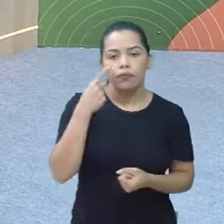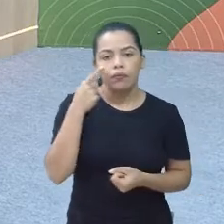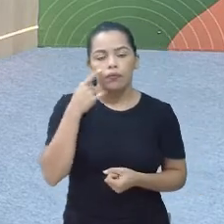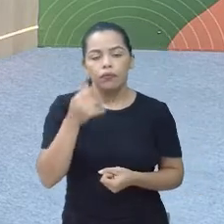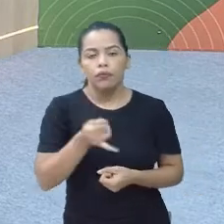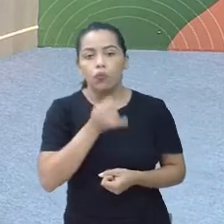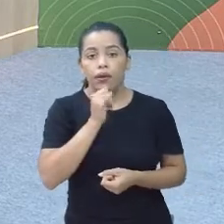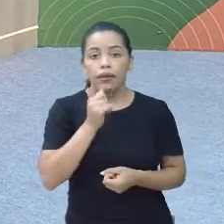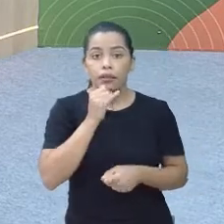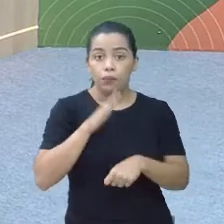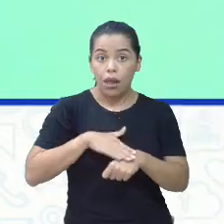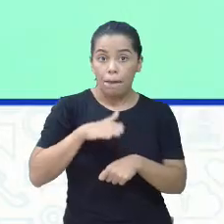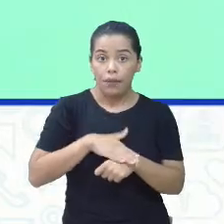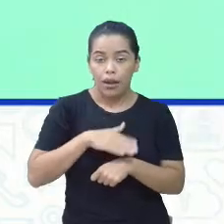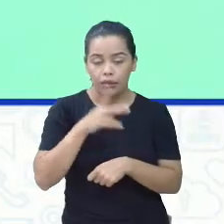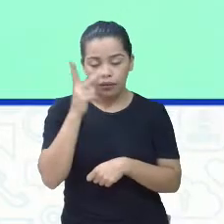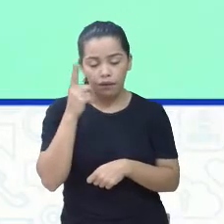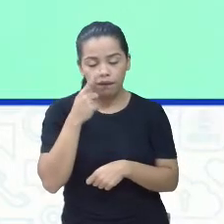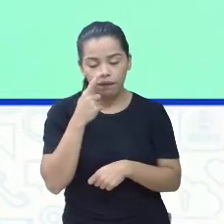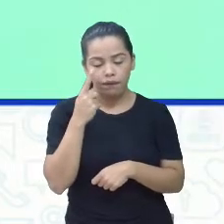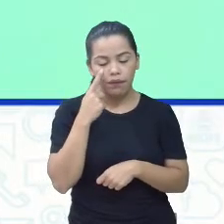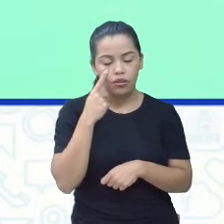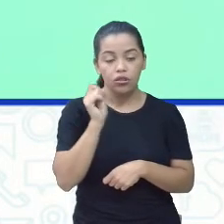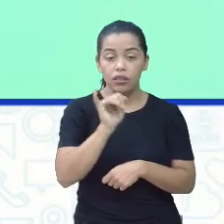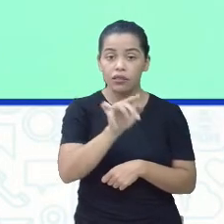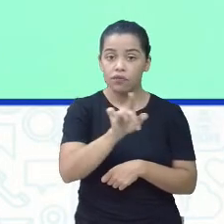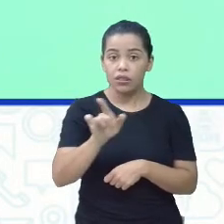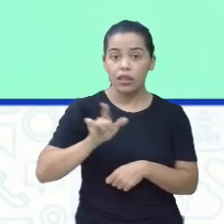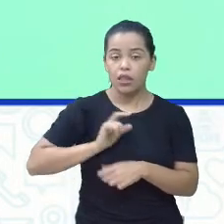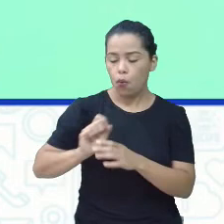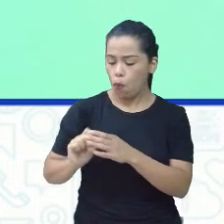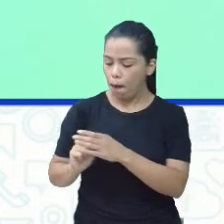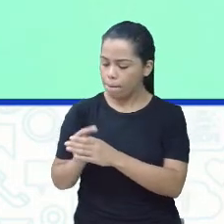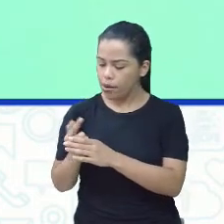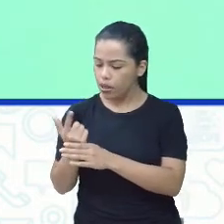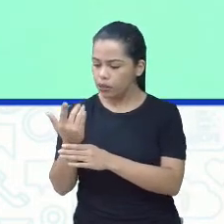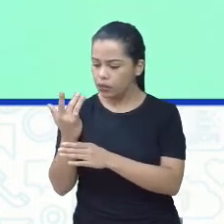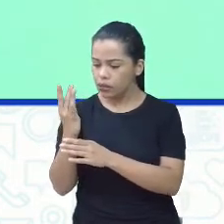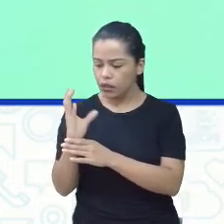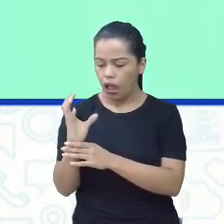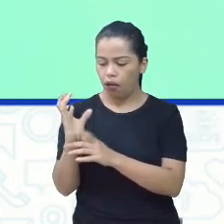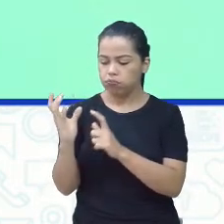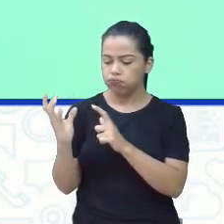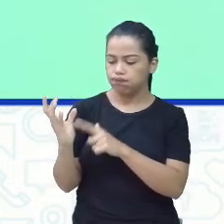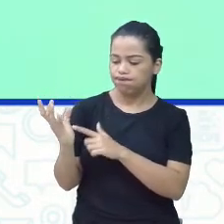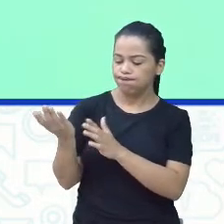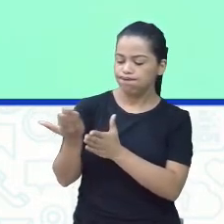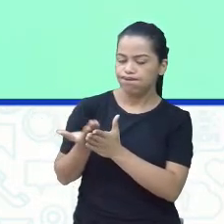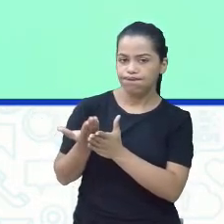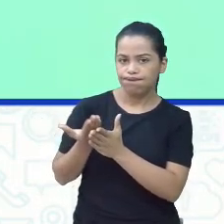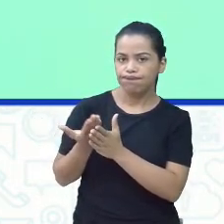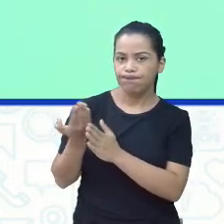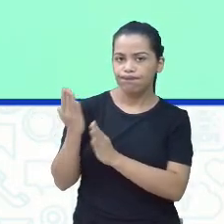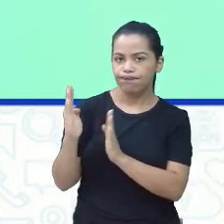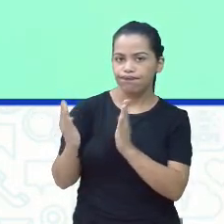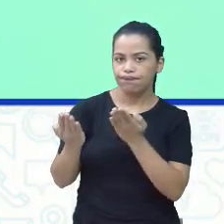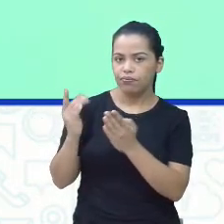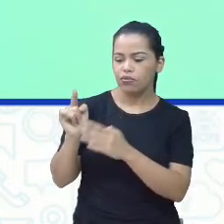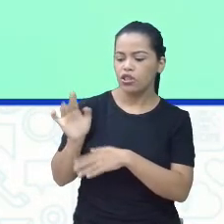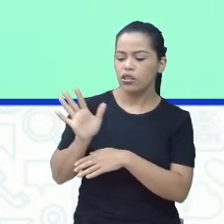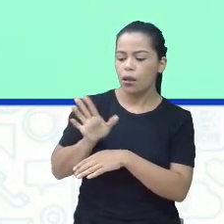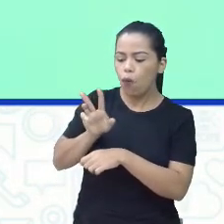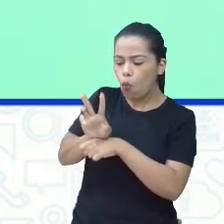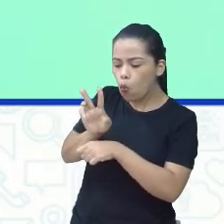é incoerente. Se você tem uma plantinha lá na aula de biologia e você já aprendeu como cultivar essa planta, como fazê-la